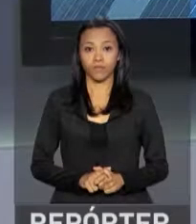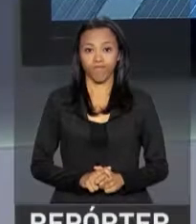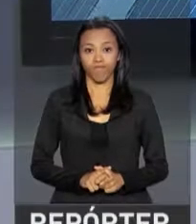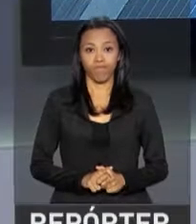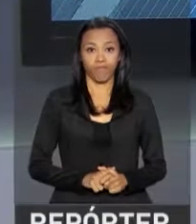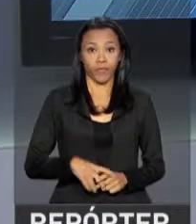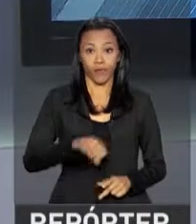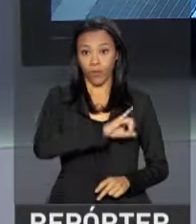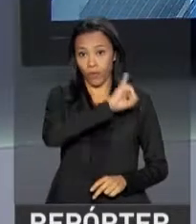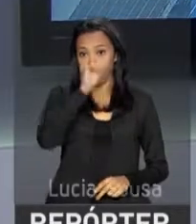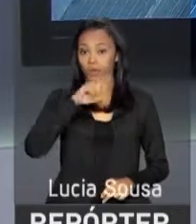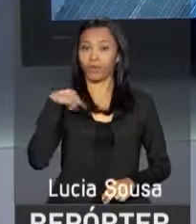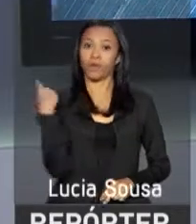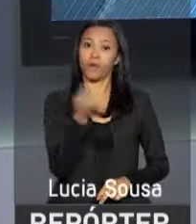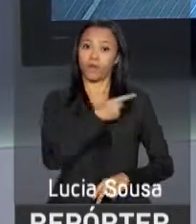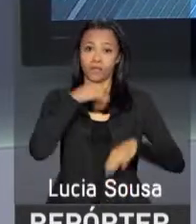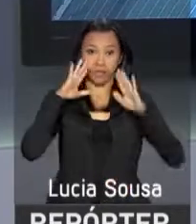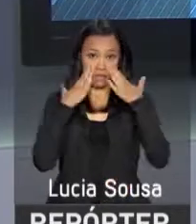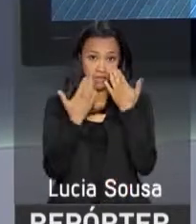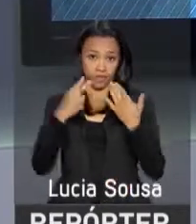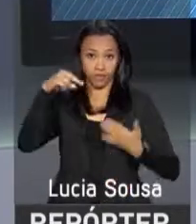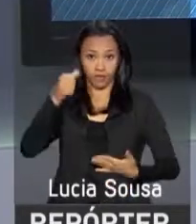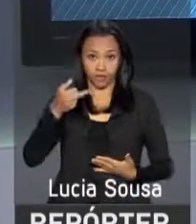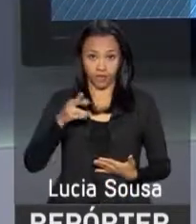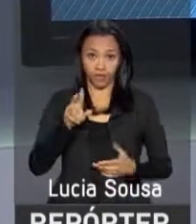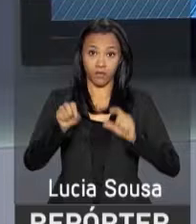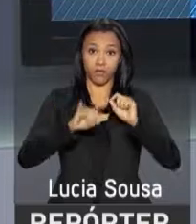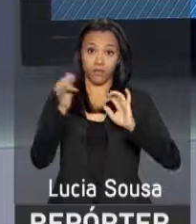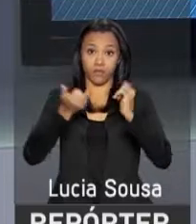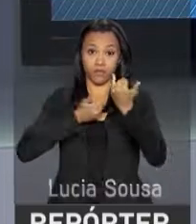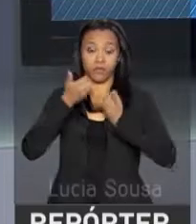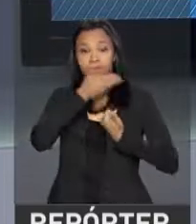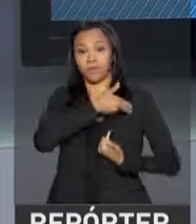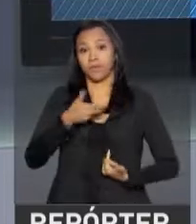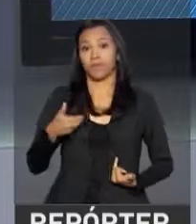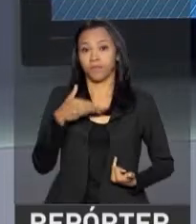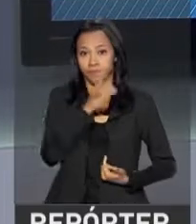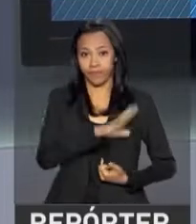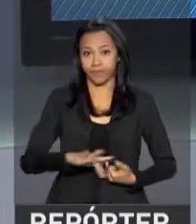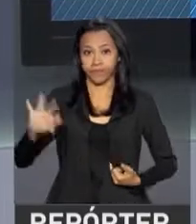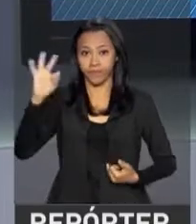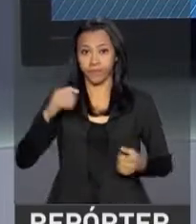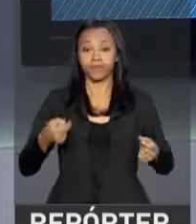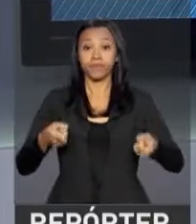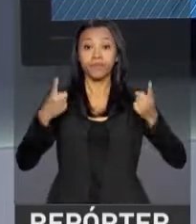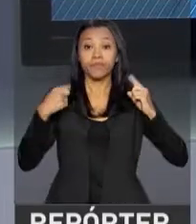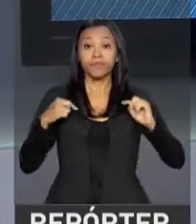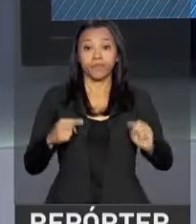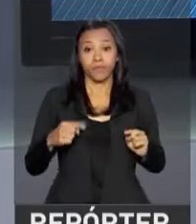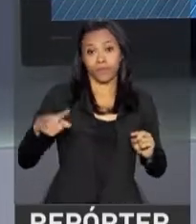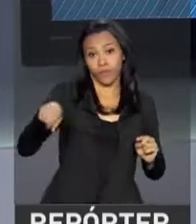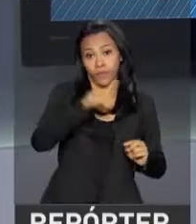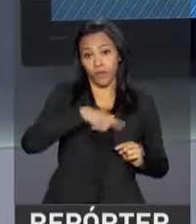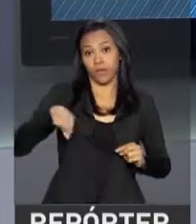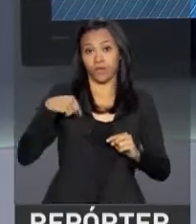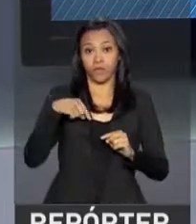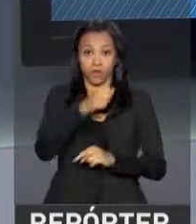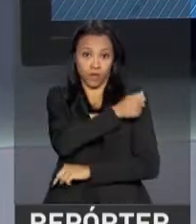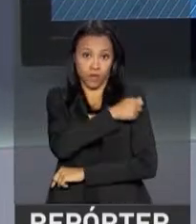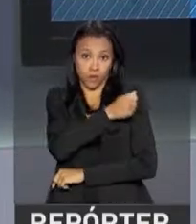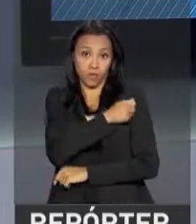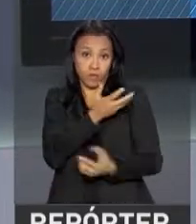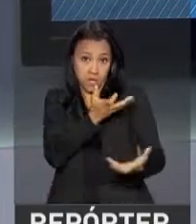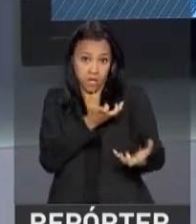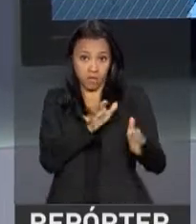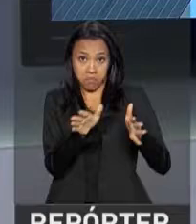olá estamos de volta com o repórter nbr com as notícias do governo federal e os estudantes interessados em participar da seleção